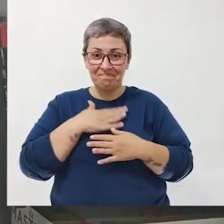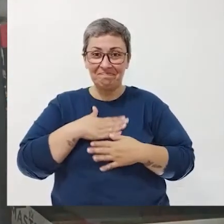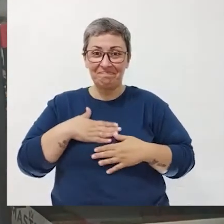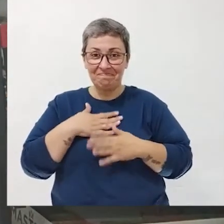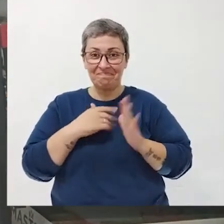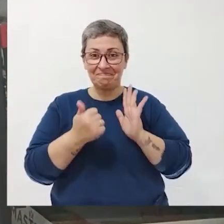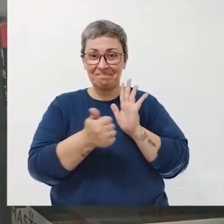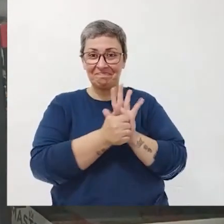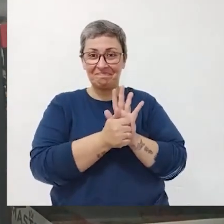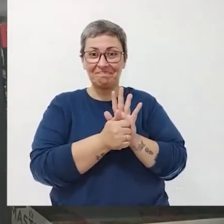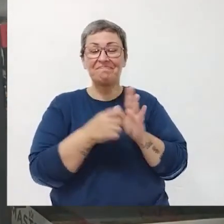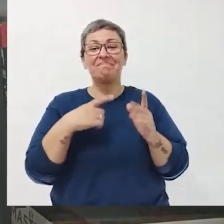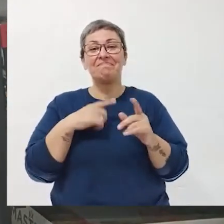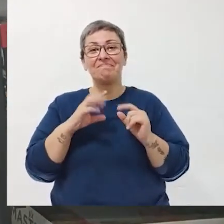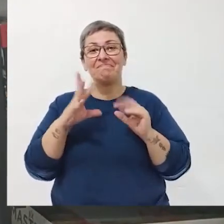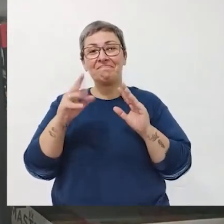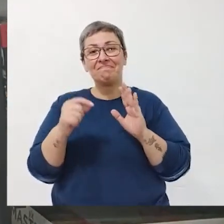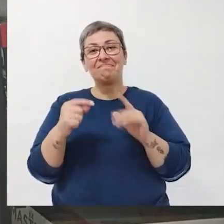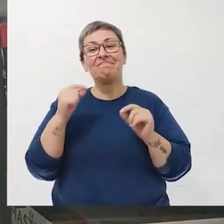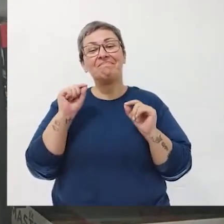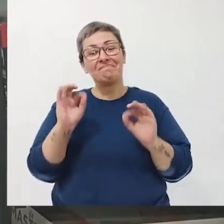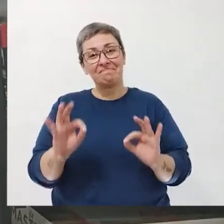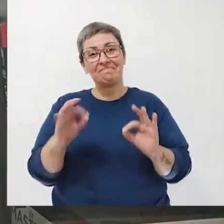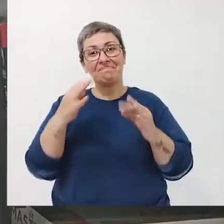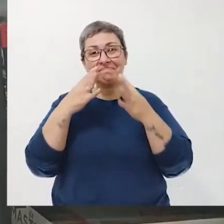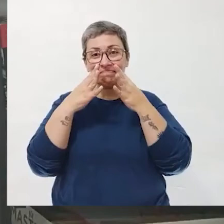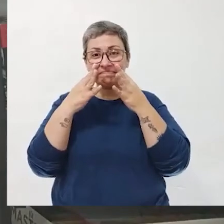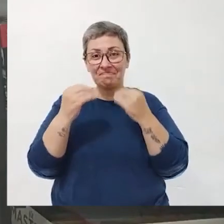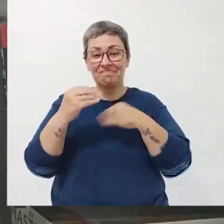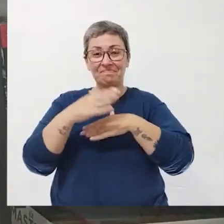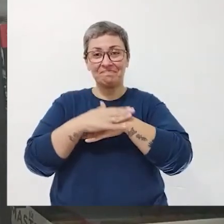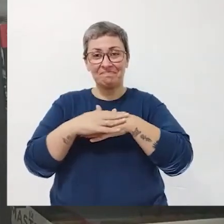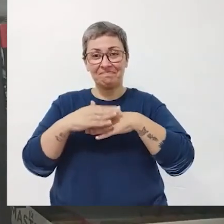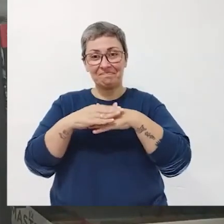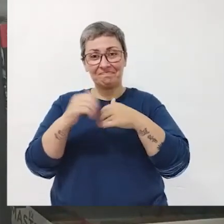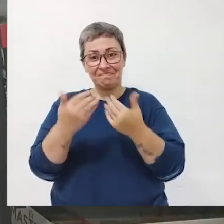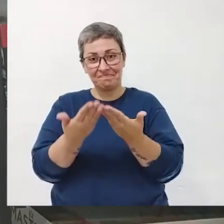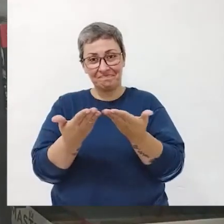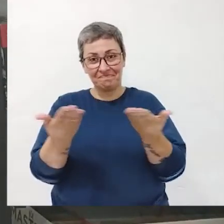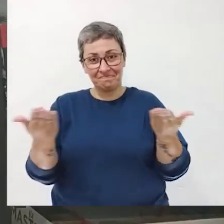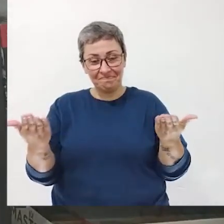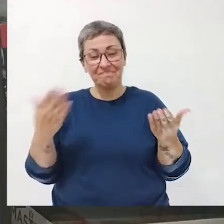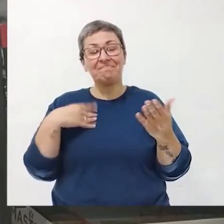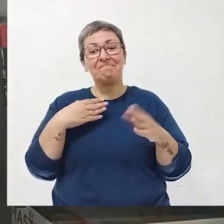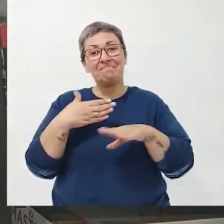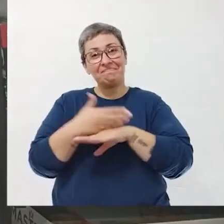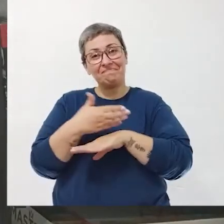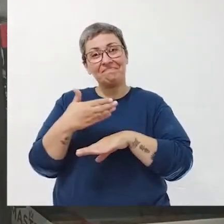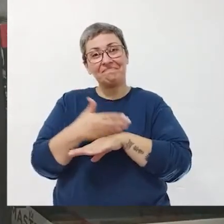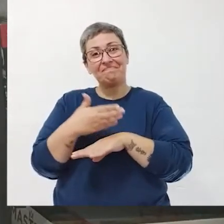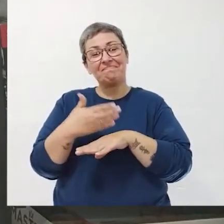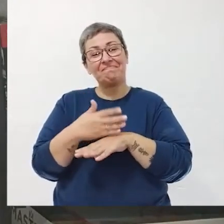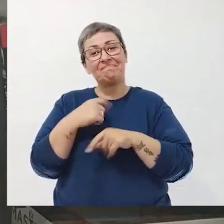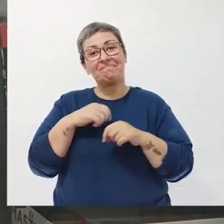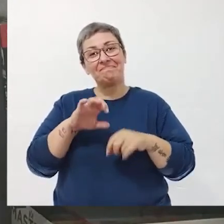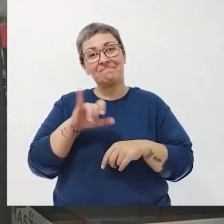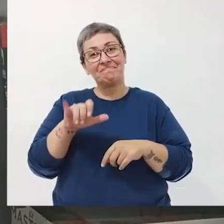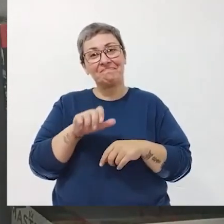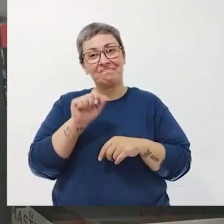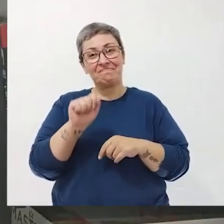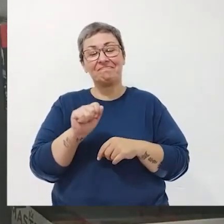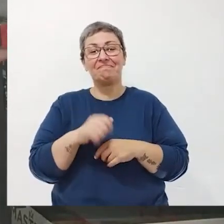Curtiram? Tudo sempre pensado com muita atenção e com muito carinho para vocês, que fazem parte da nossa